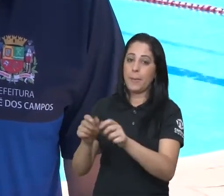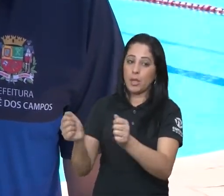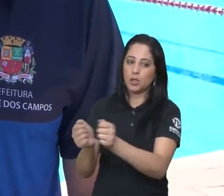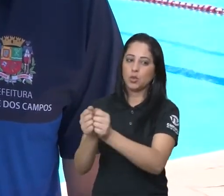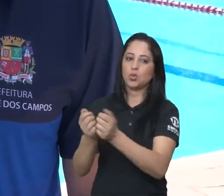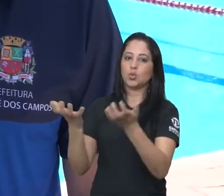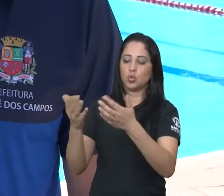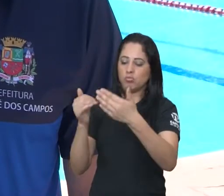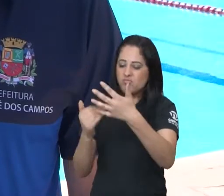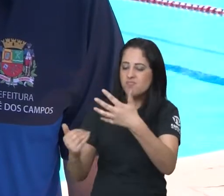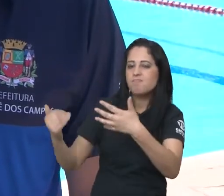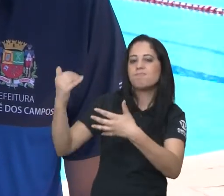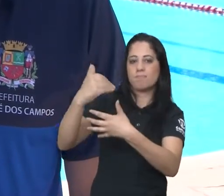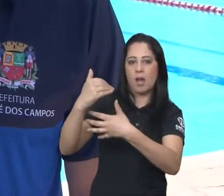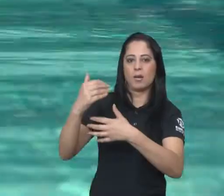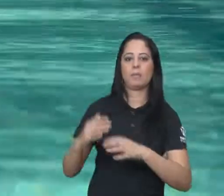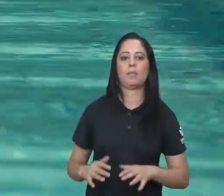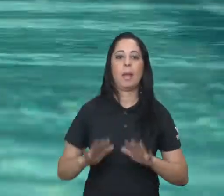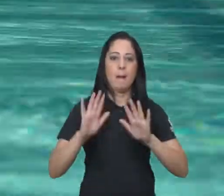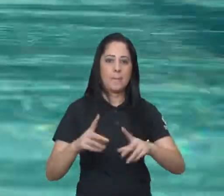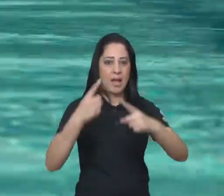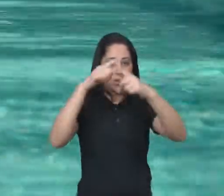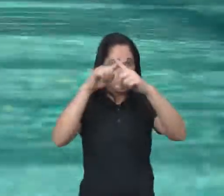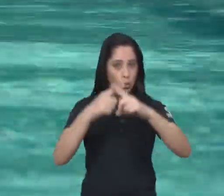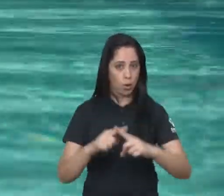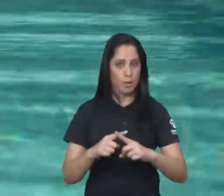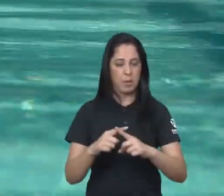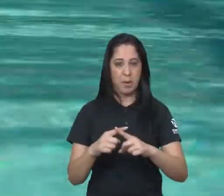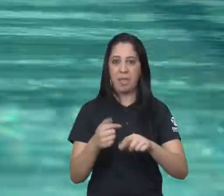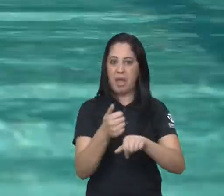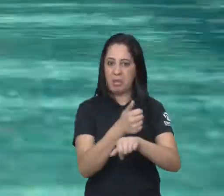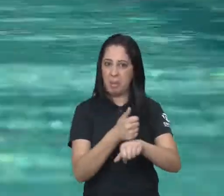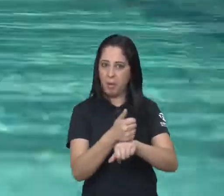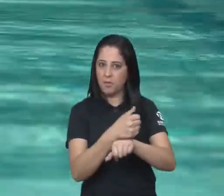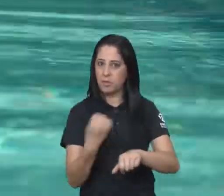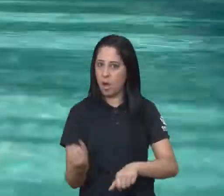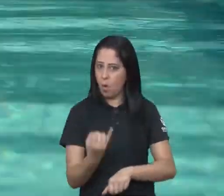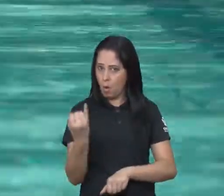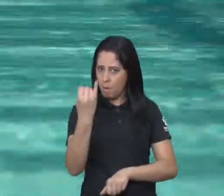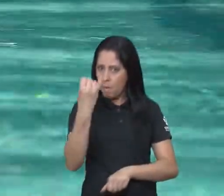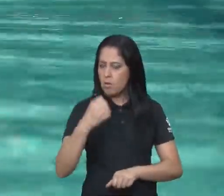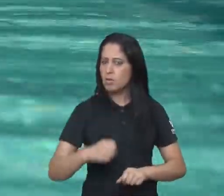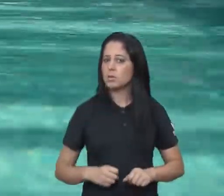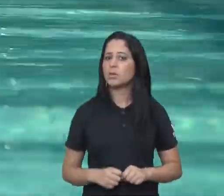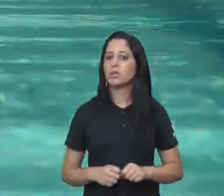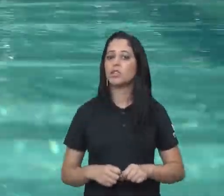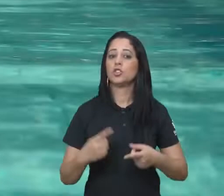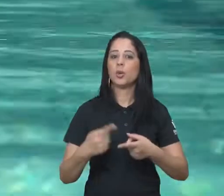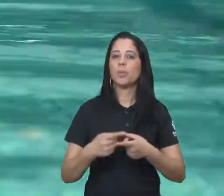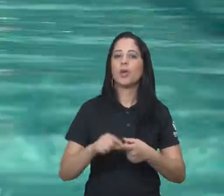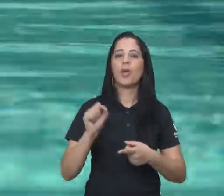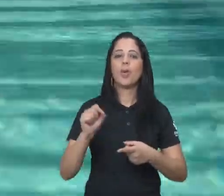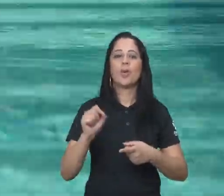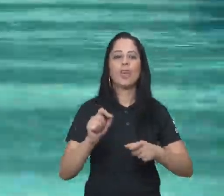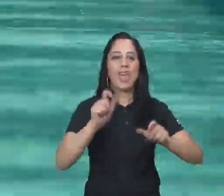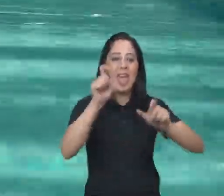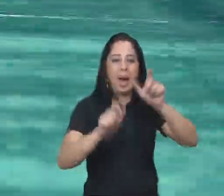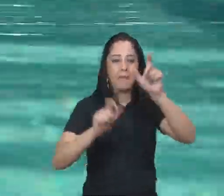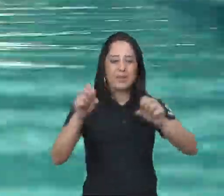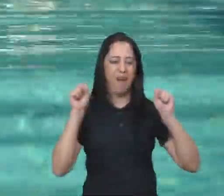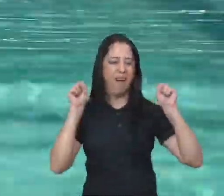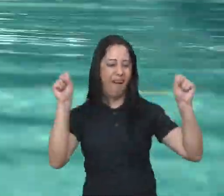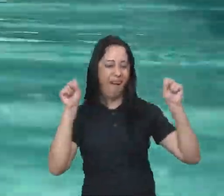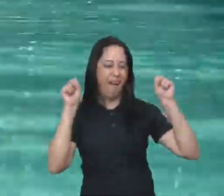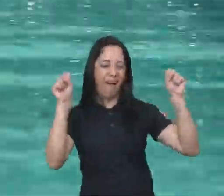melhor colocação dentro dos Jogos Abertos. E esses campeonatos de alto rendimento são muito importantes para a cidade. Além de aquecer